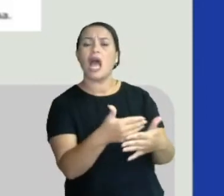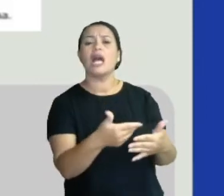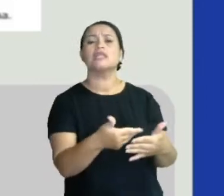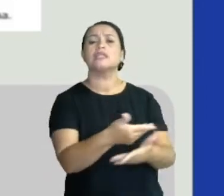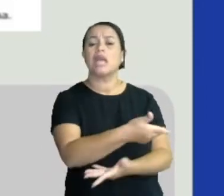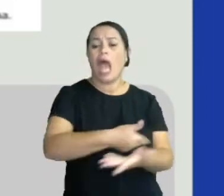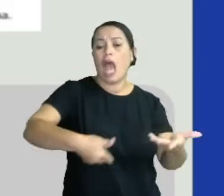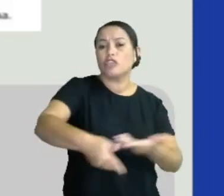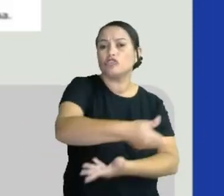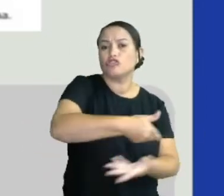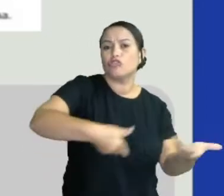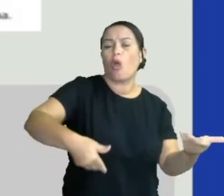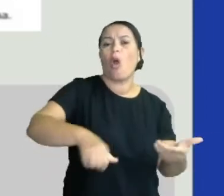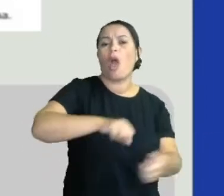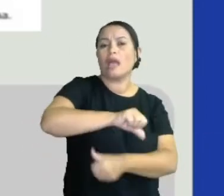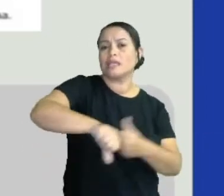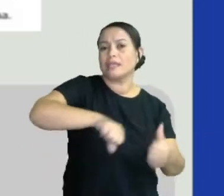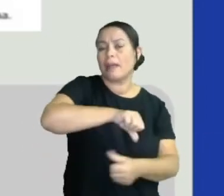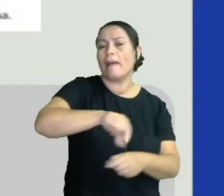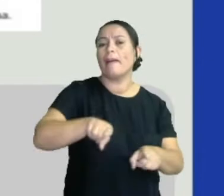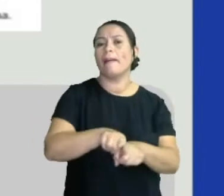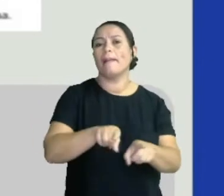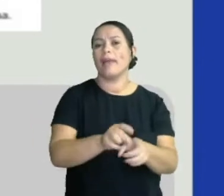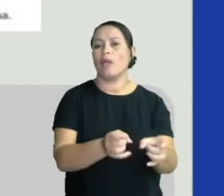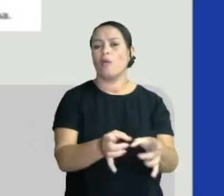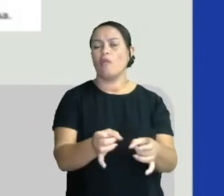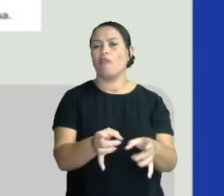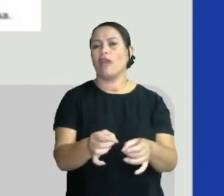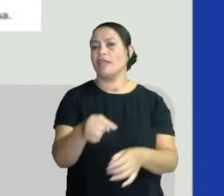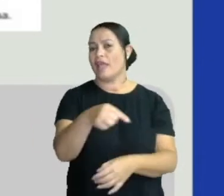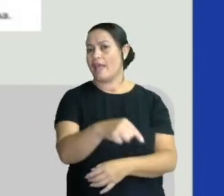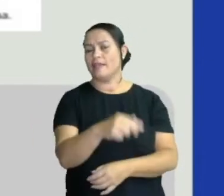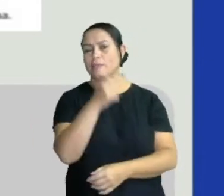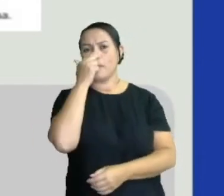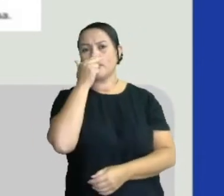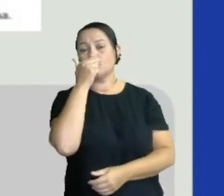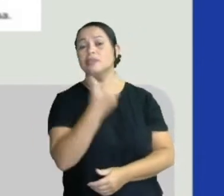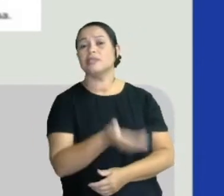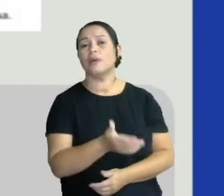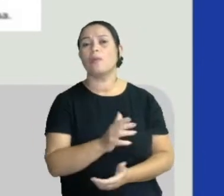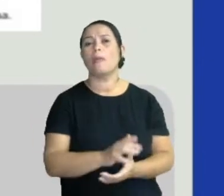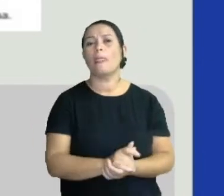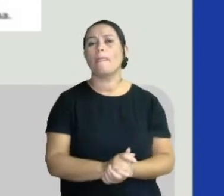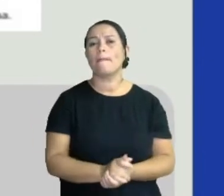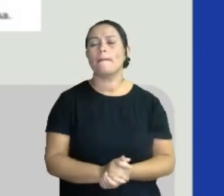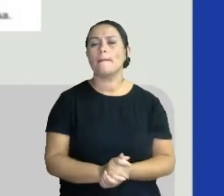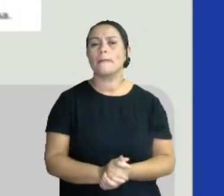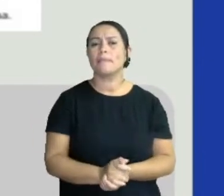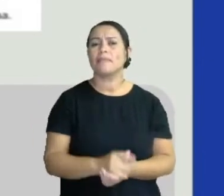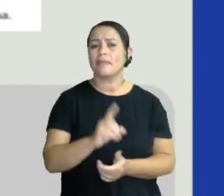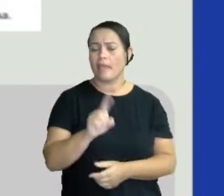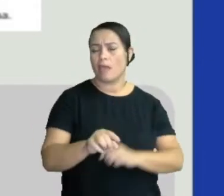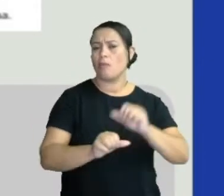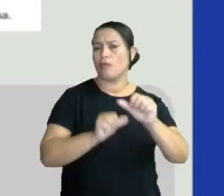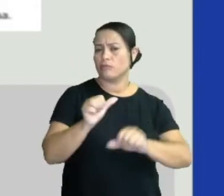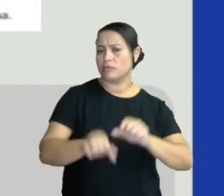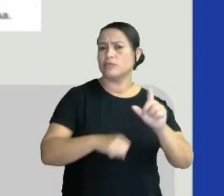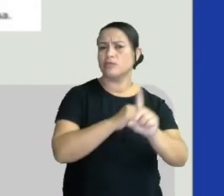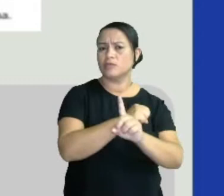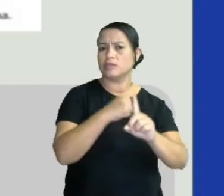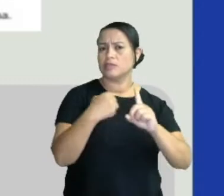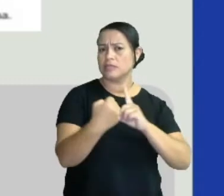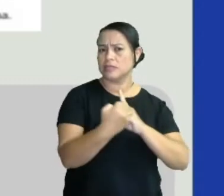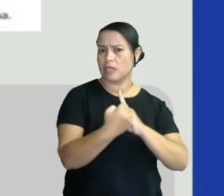trocas comerciais e a vivência naquele espaço ali mesmo. Então, isso é uma mudança social,